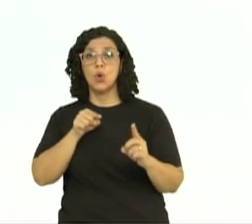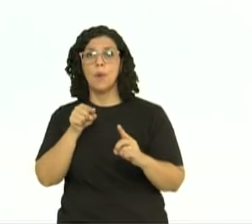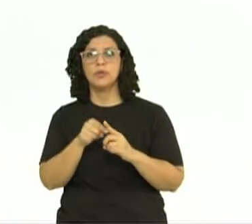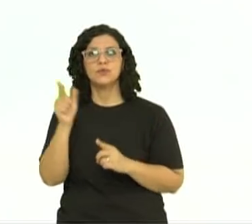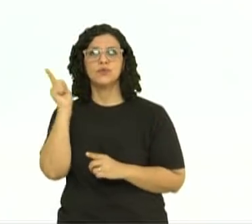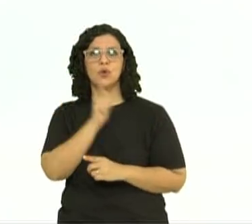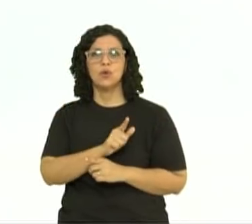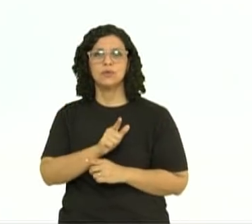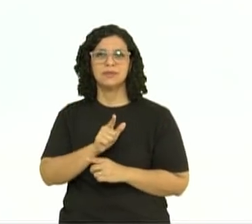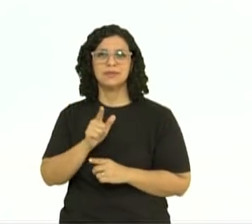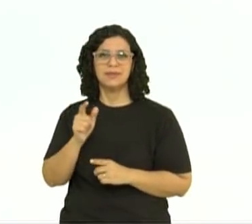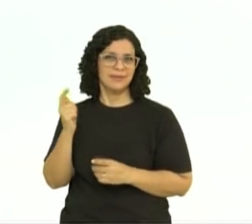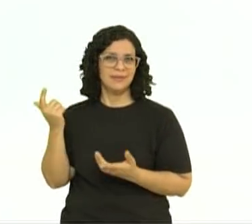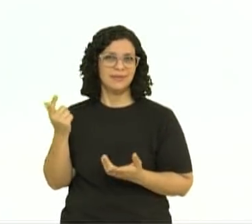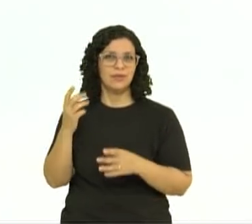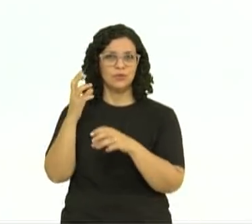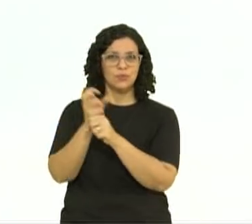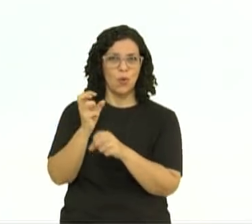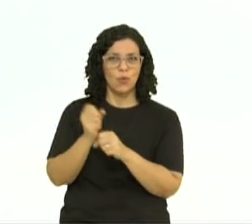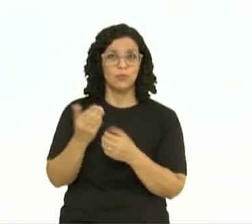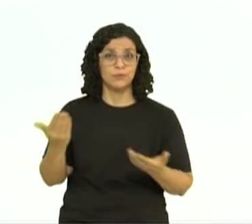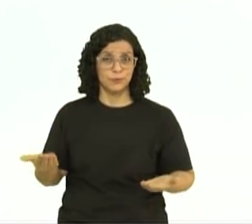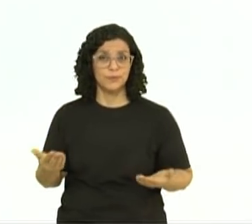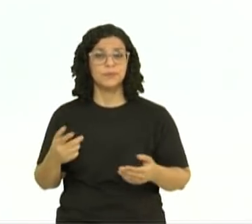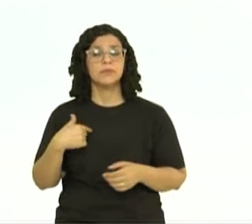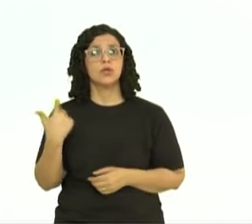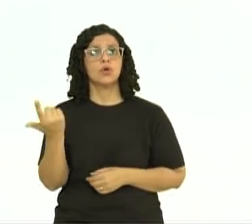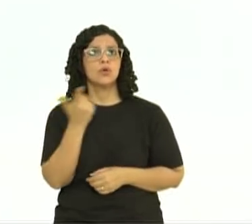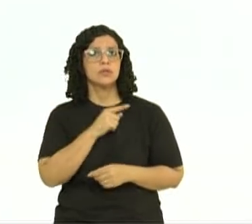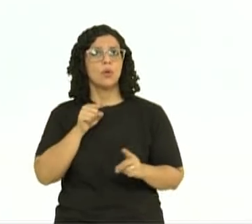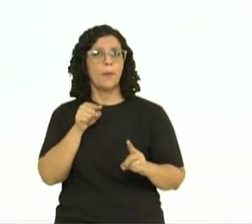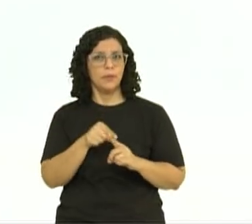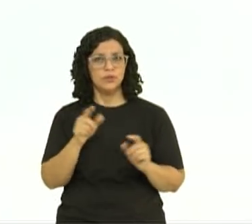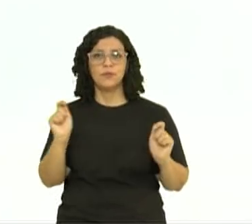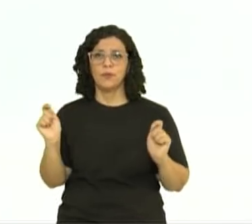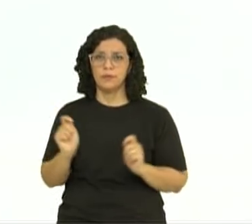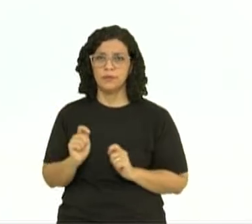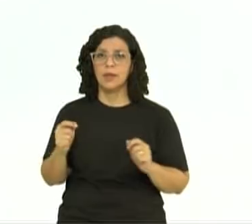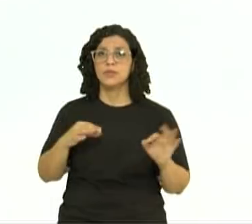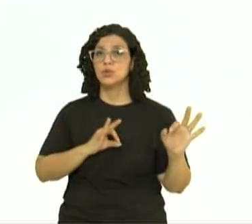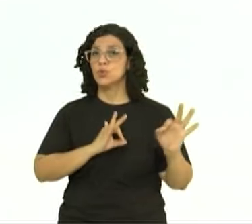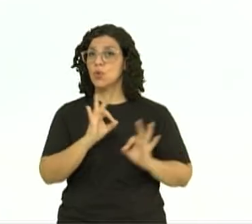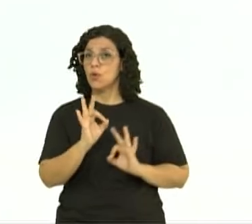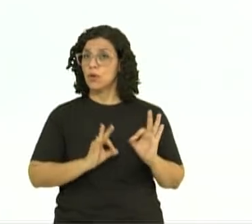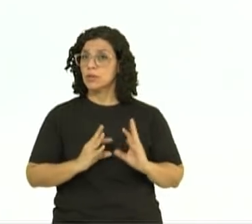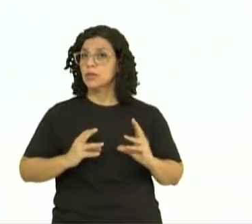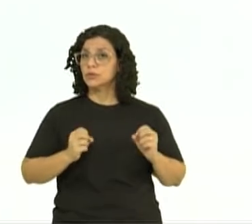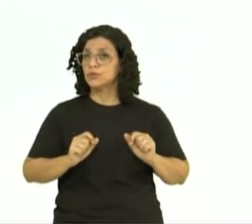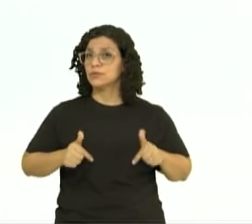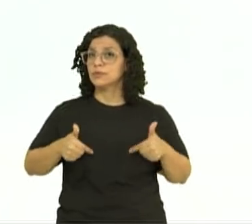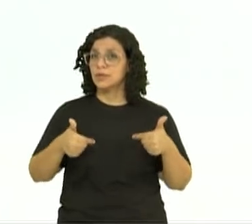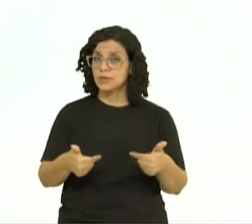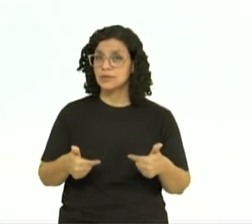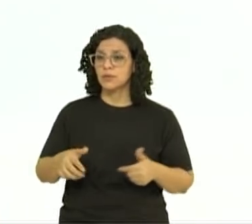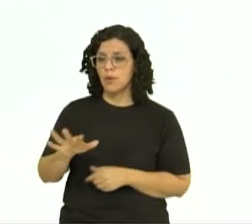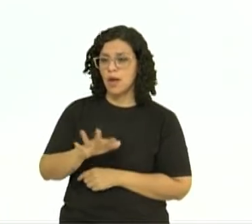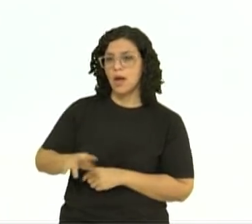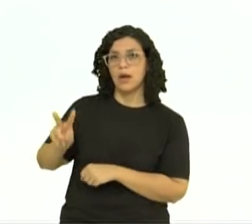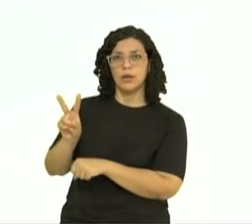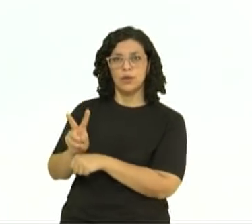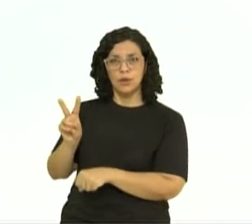quê? De chegar ao objetivo, né? Então, cada modalidade tem seu objetivo. Para eu chegar no meu objetivo, eu preciso executar essas ações, defender meu